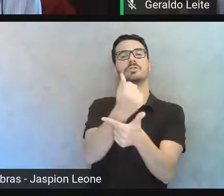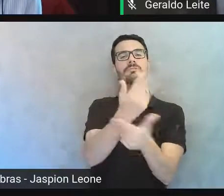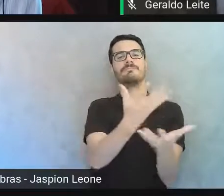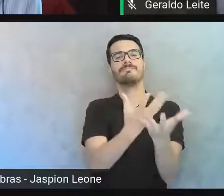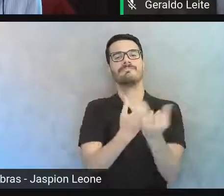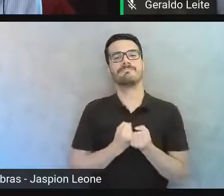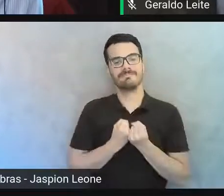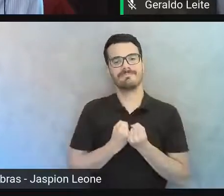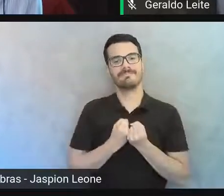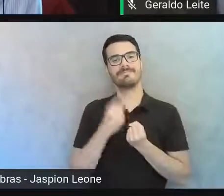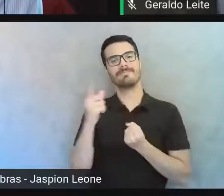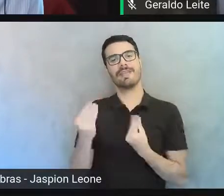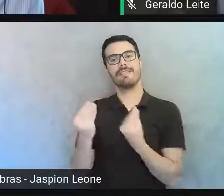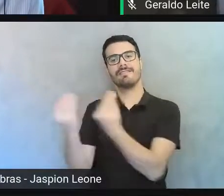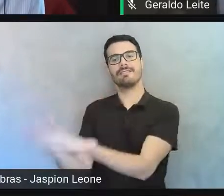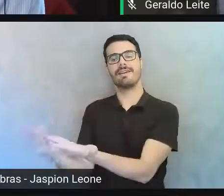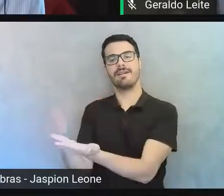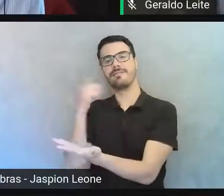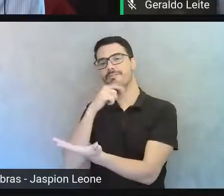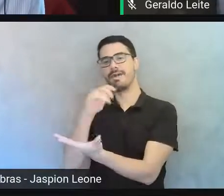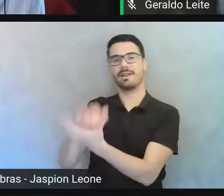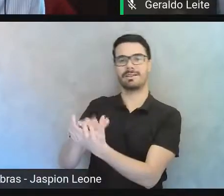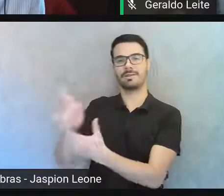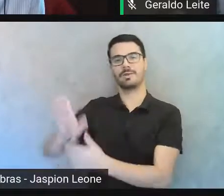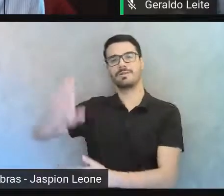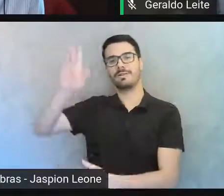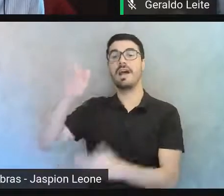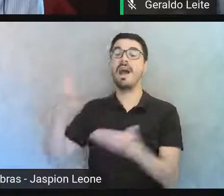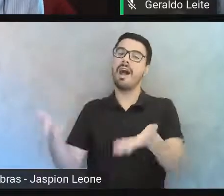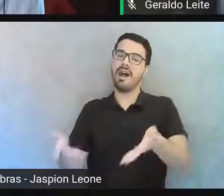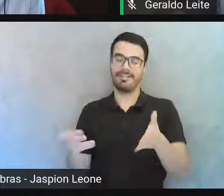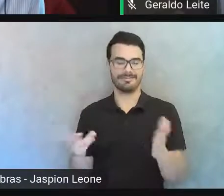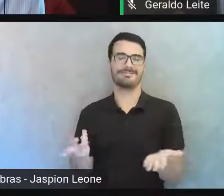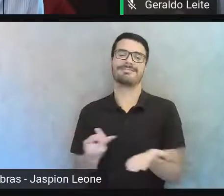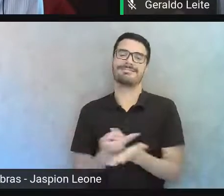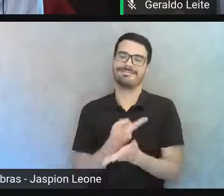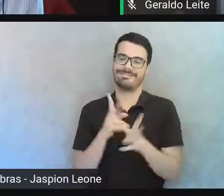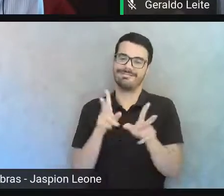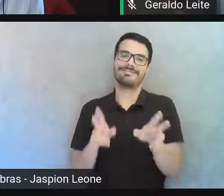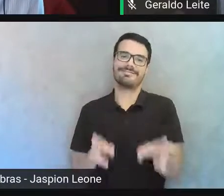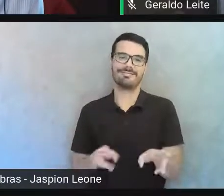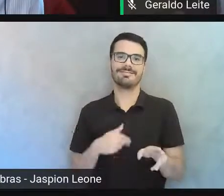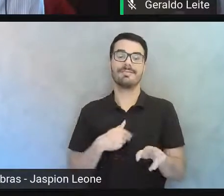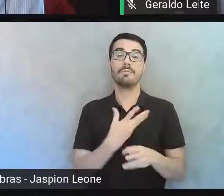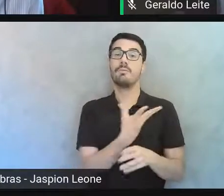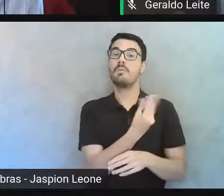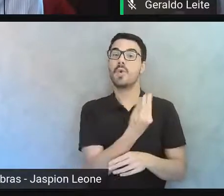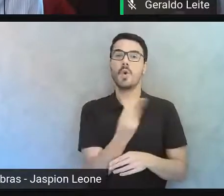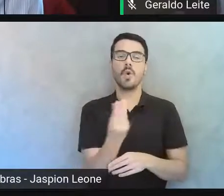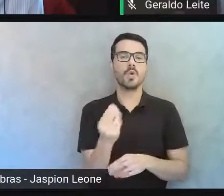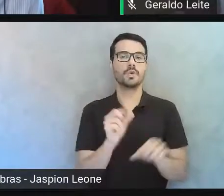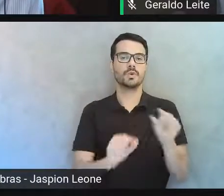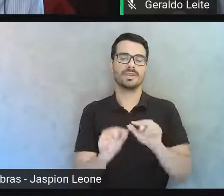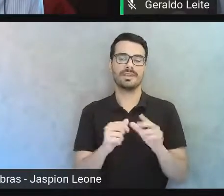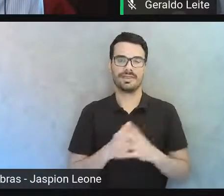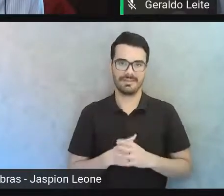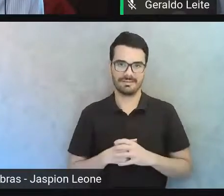A gente está vendo a mesma coisa agora com as cotas raciais, uma concentração muito grande nos